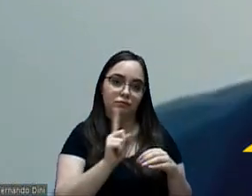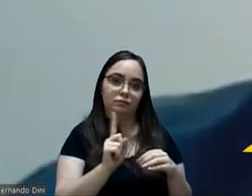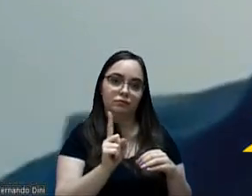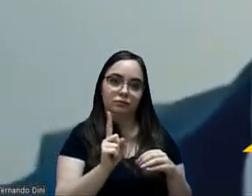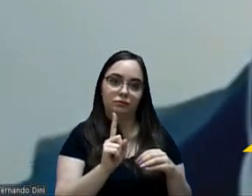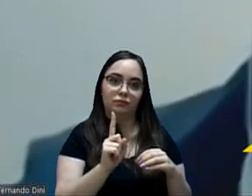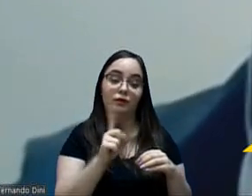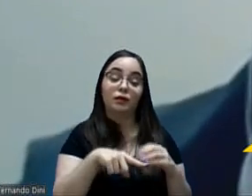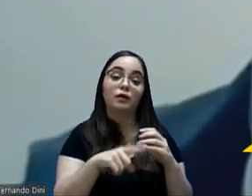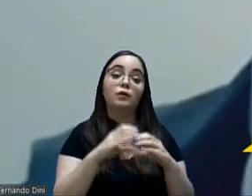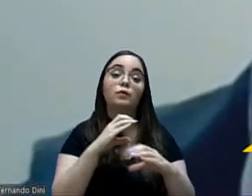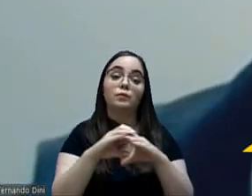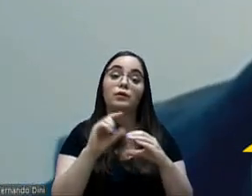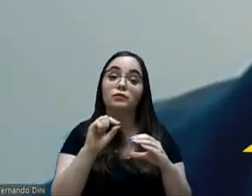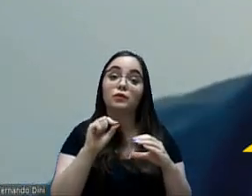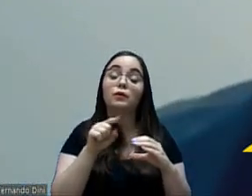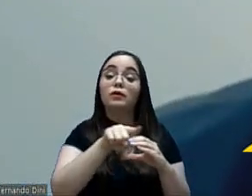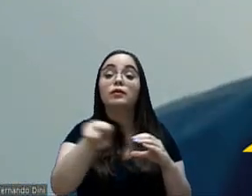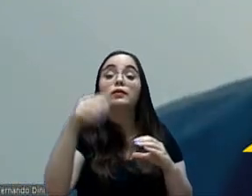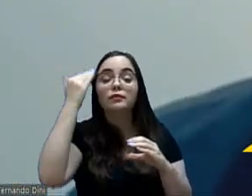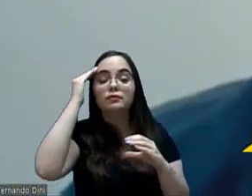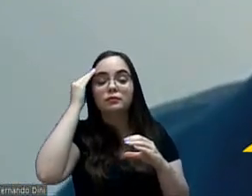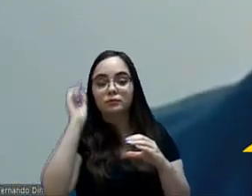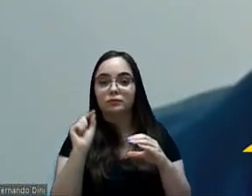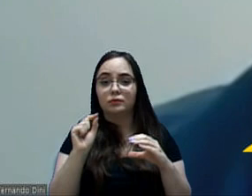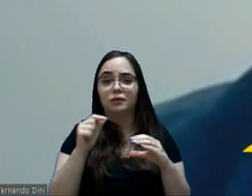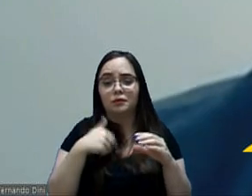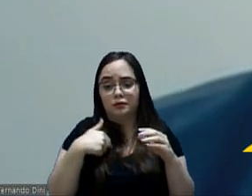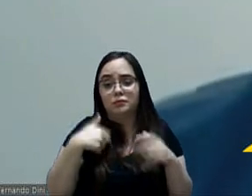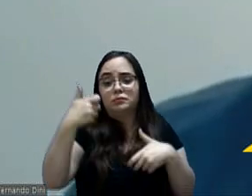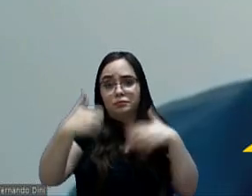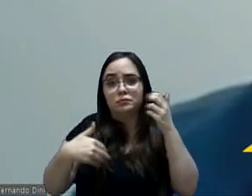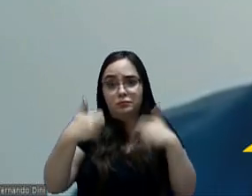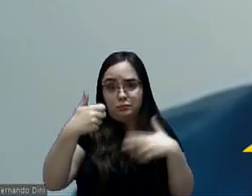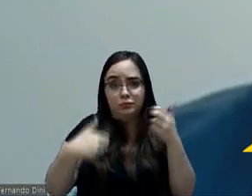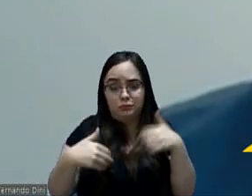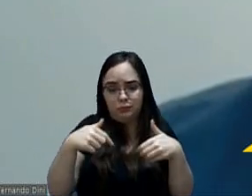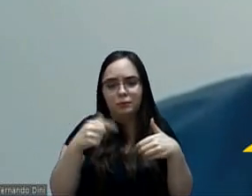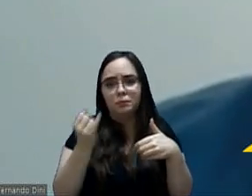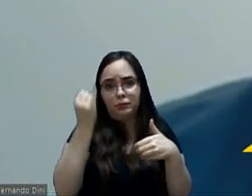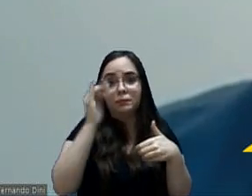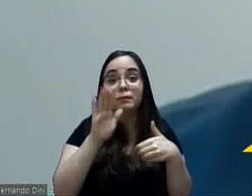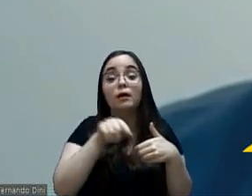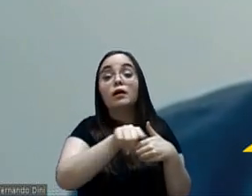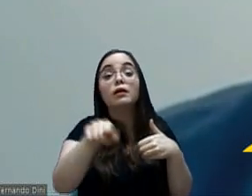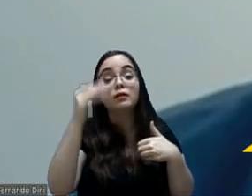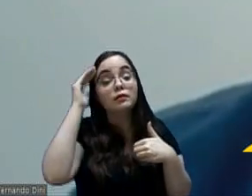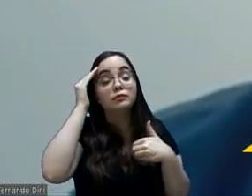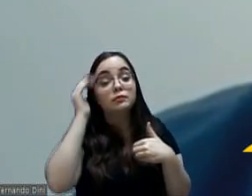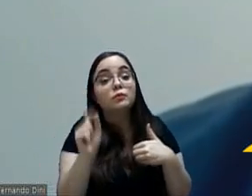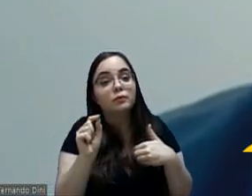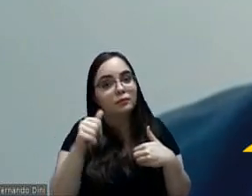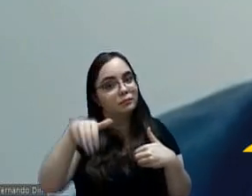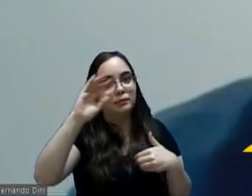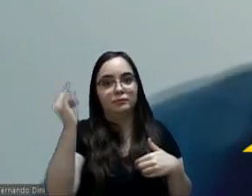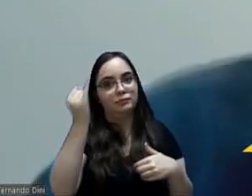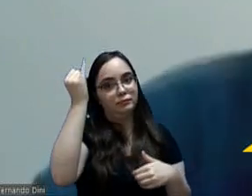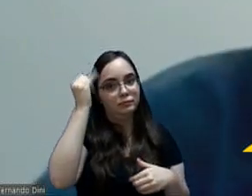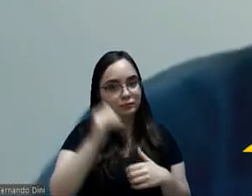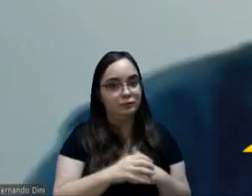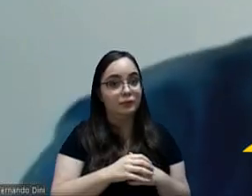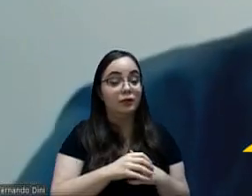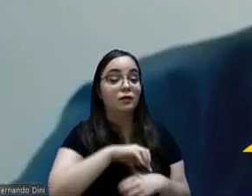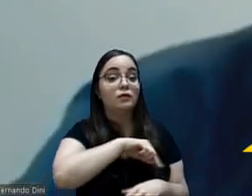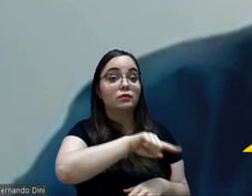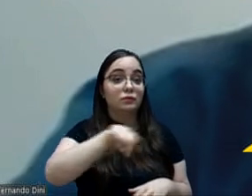é o que os outros entendem, né? Então, uma analogia bem simples para a gente discutir algumas coisas é: